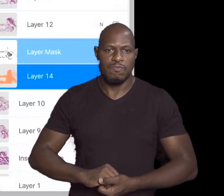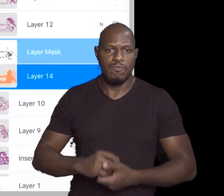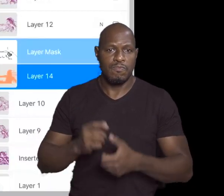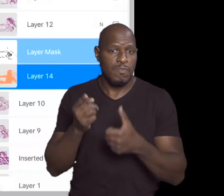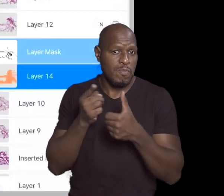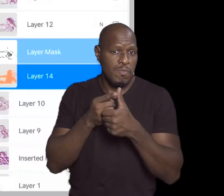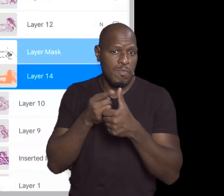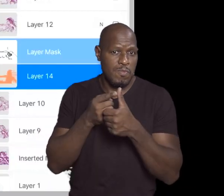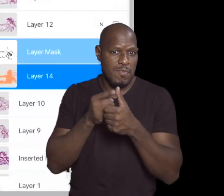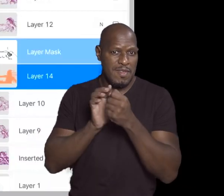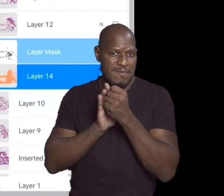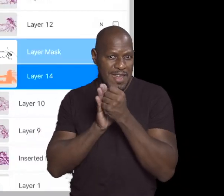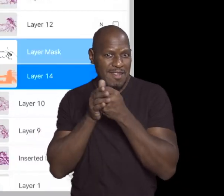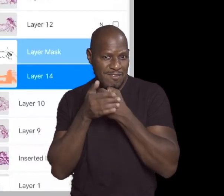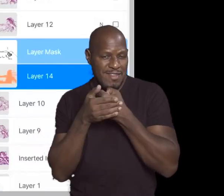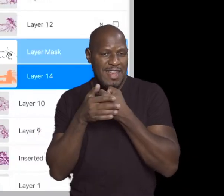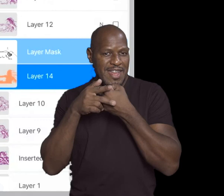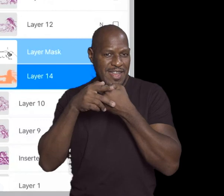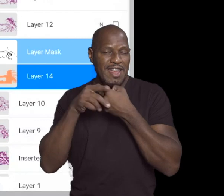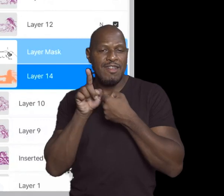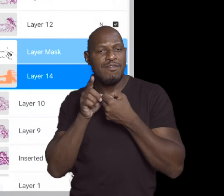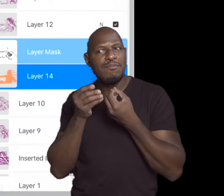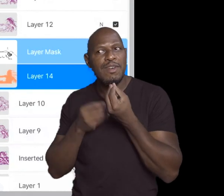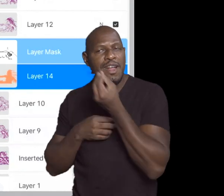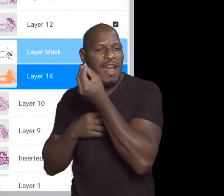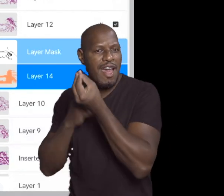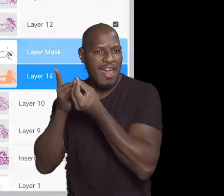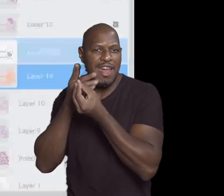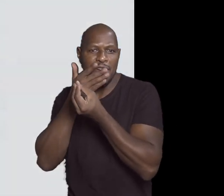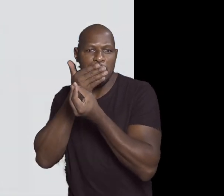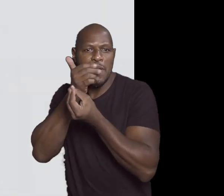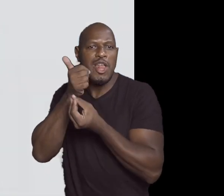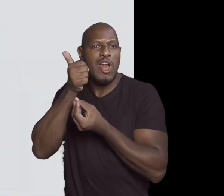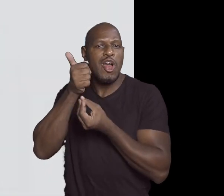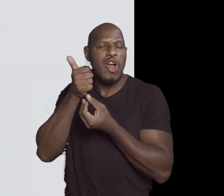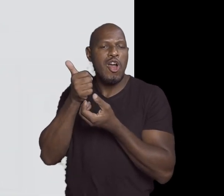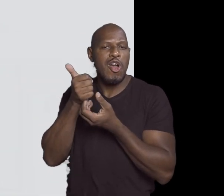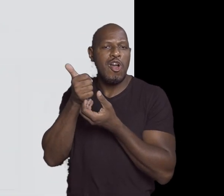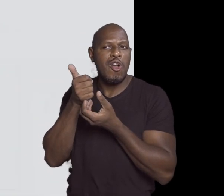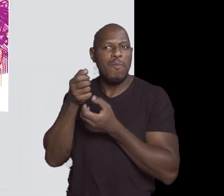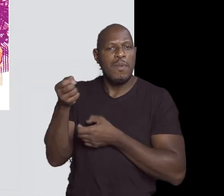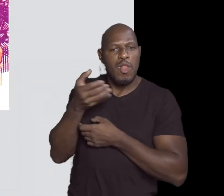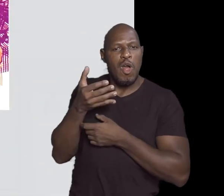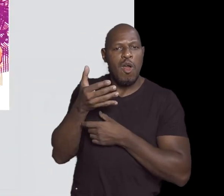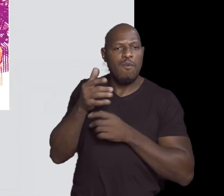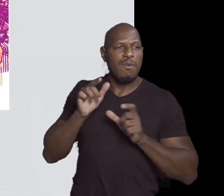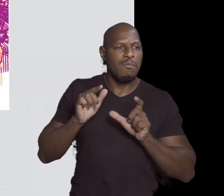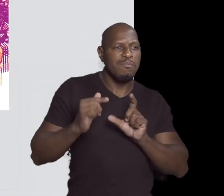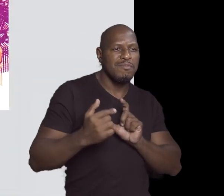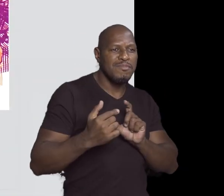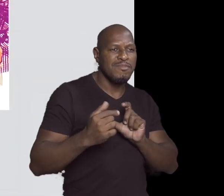Foi a primeira versão que eu mandei e eles acharam que era melhor com uma nova pose.